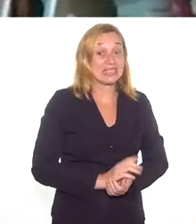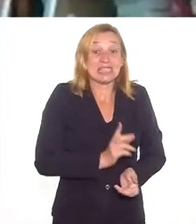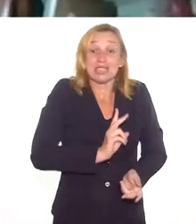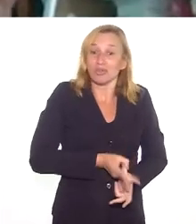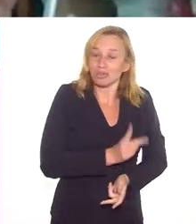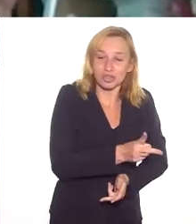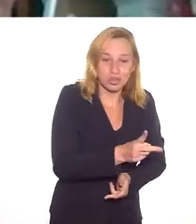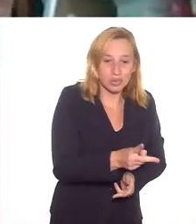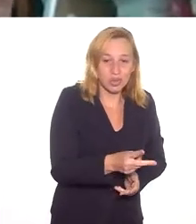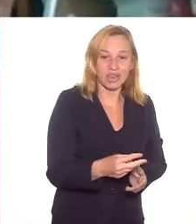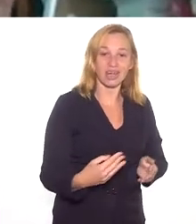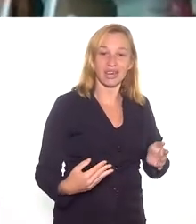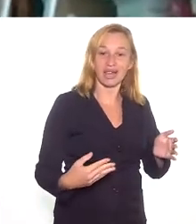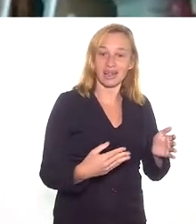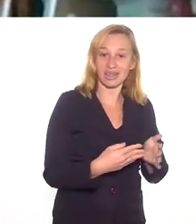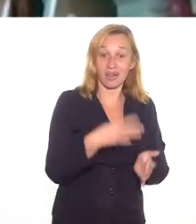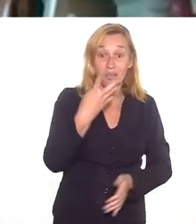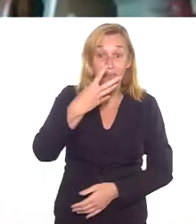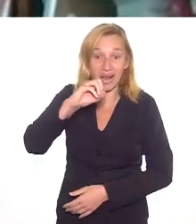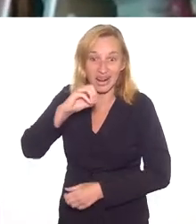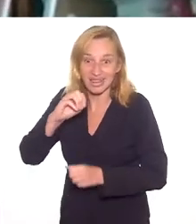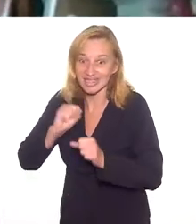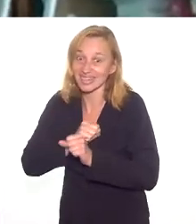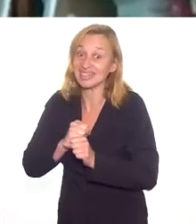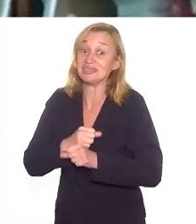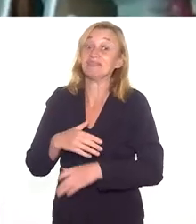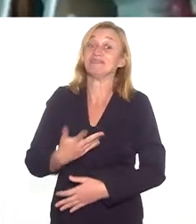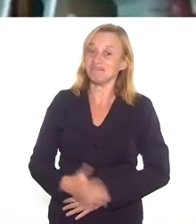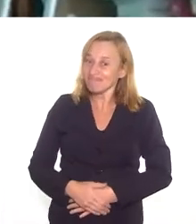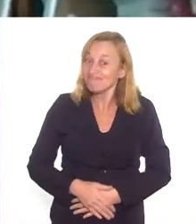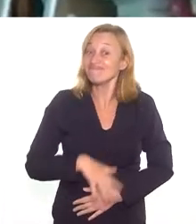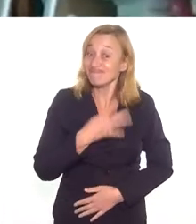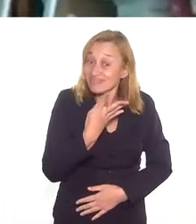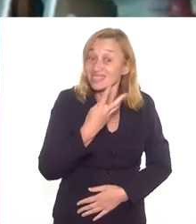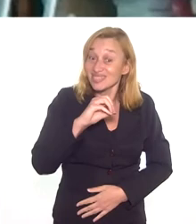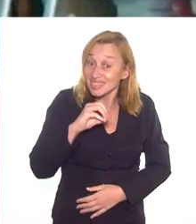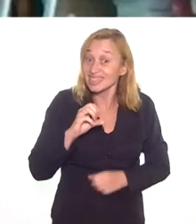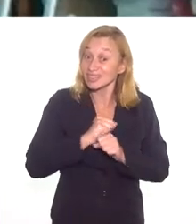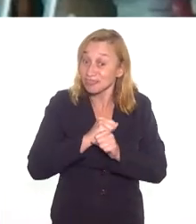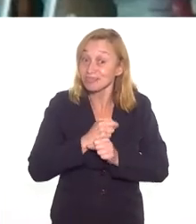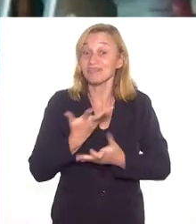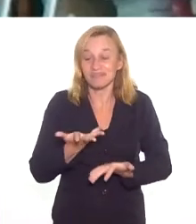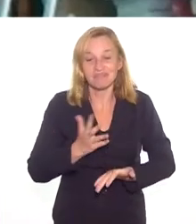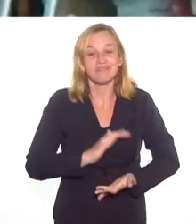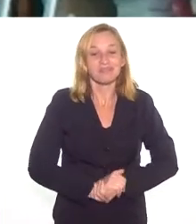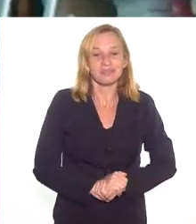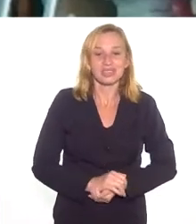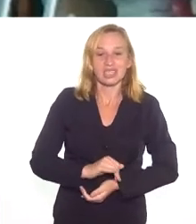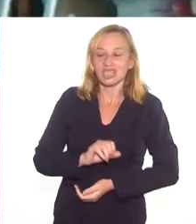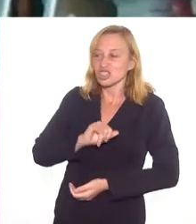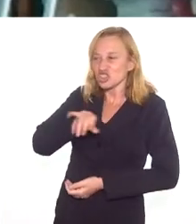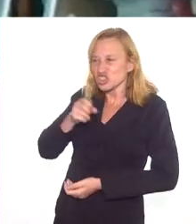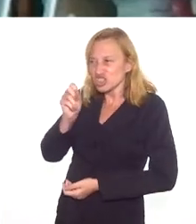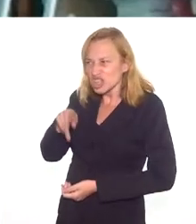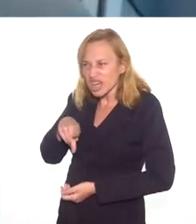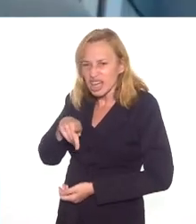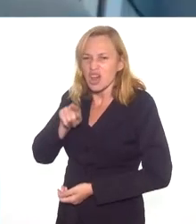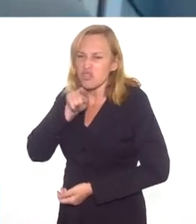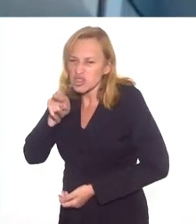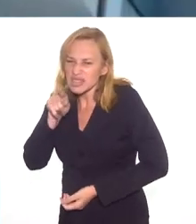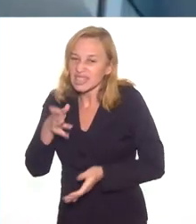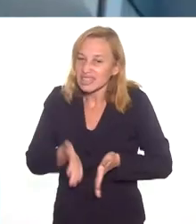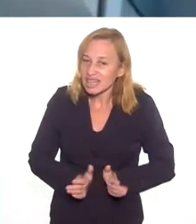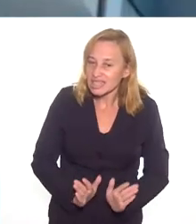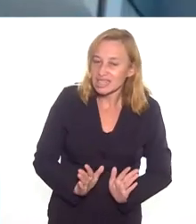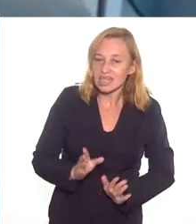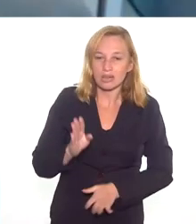no Rio de Janeiro, acabei ficando 40 anos. Até hoje. Acabei ficando 40 anos.